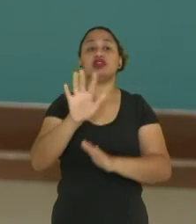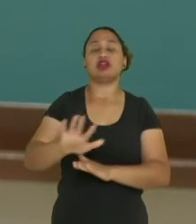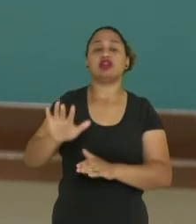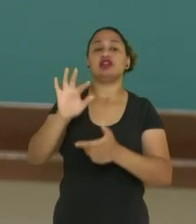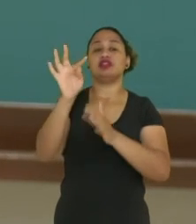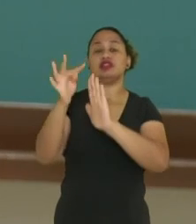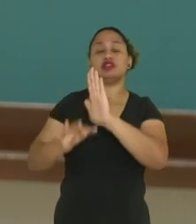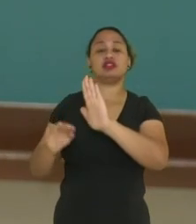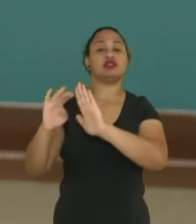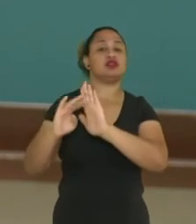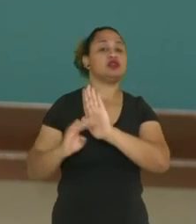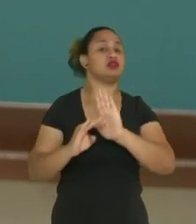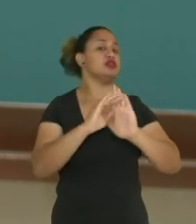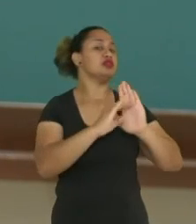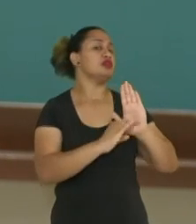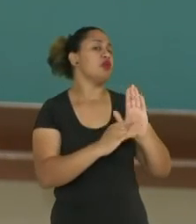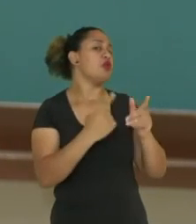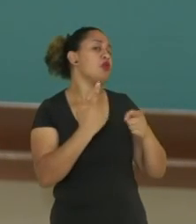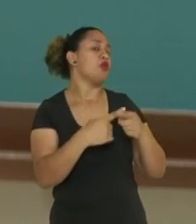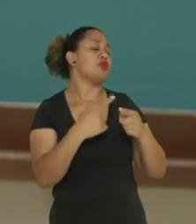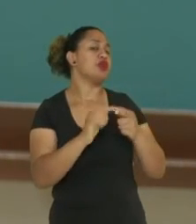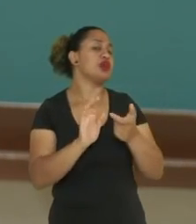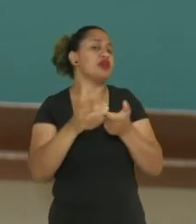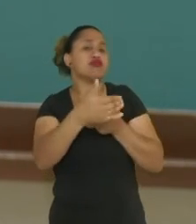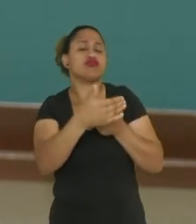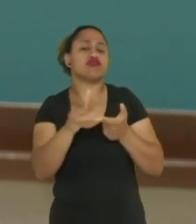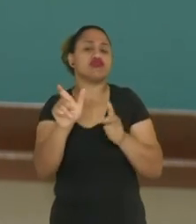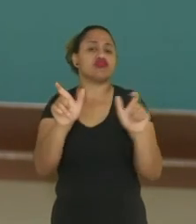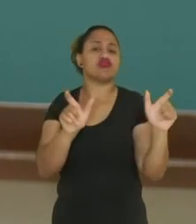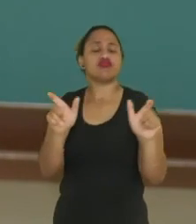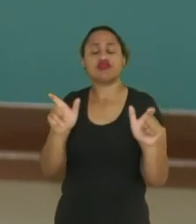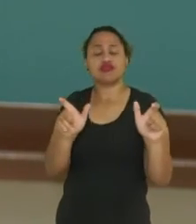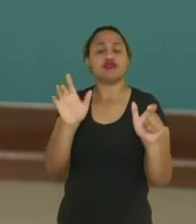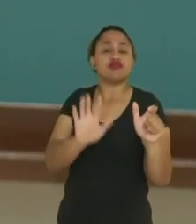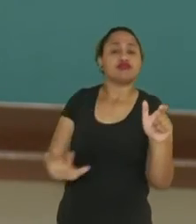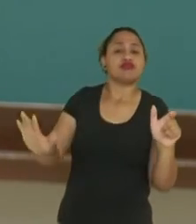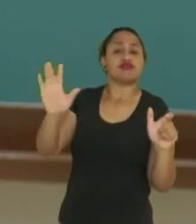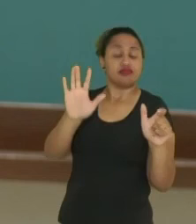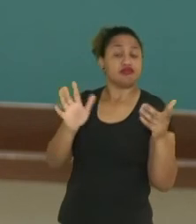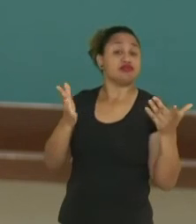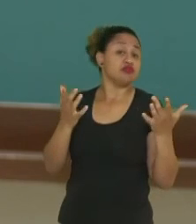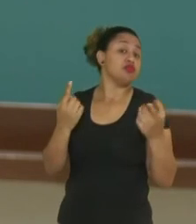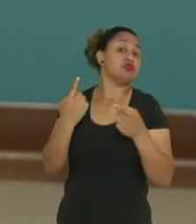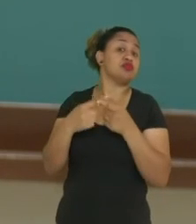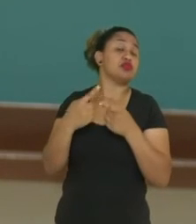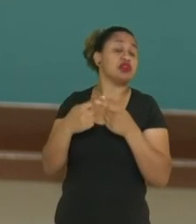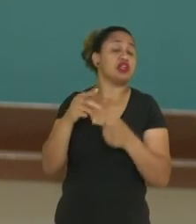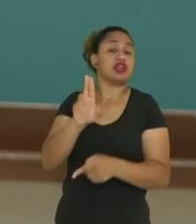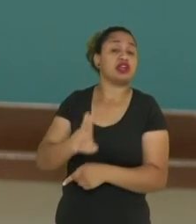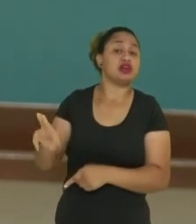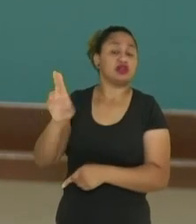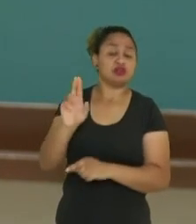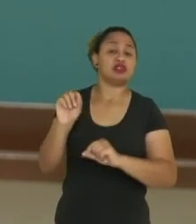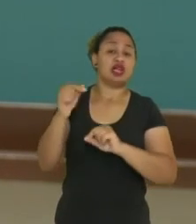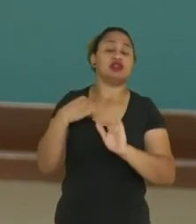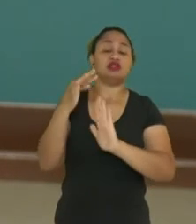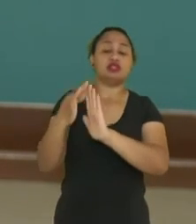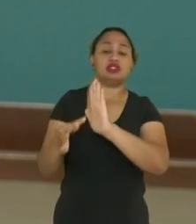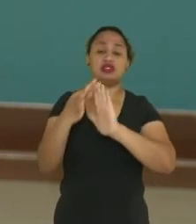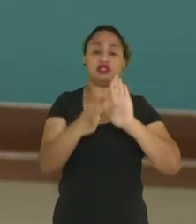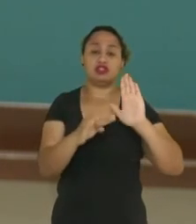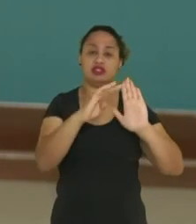textos normativos? Porque esses termos, essas palavras genéricas, amplas, são utilizadas em